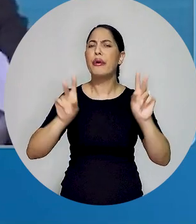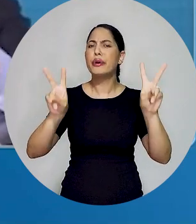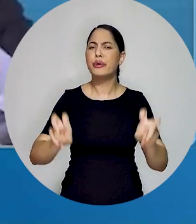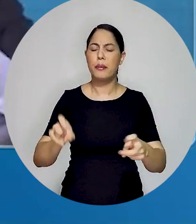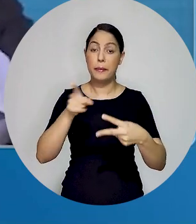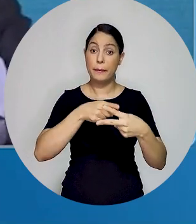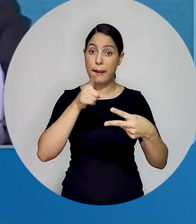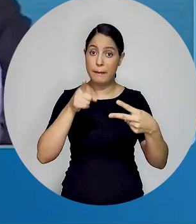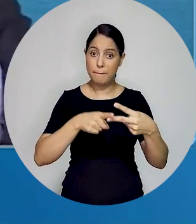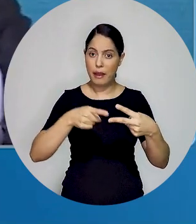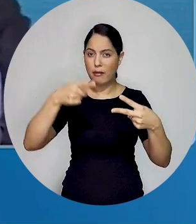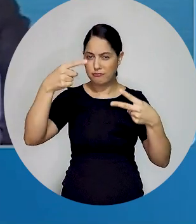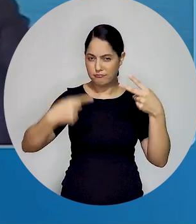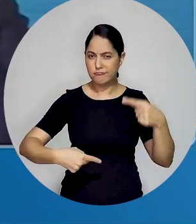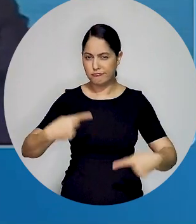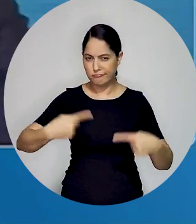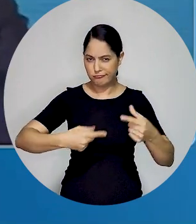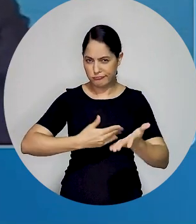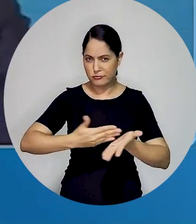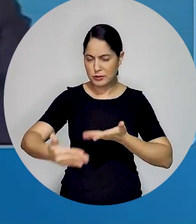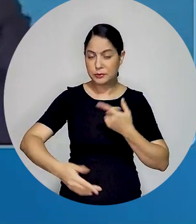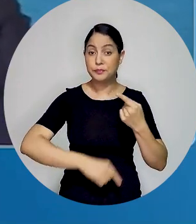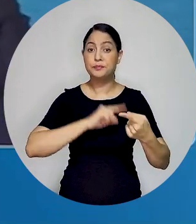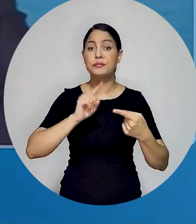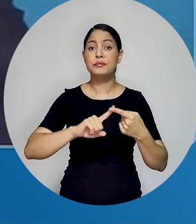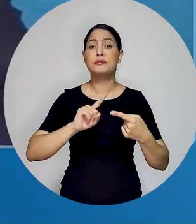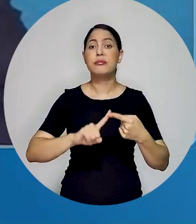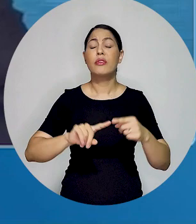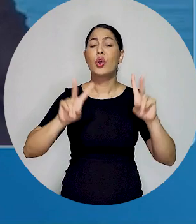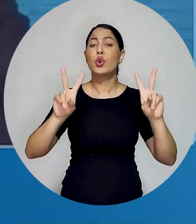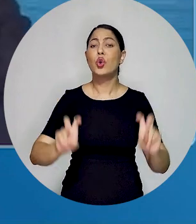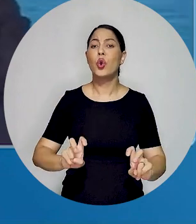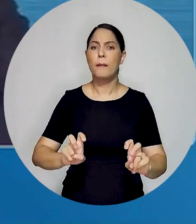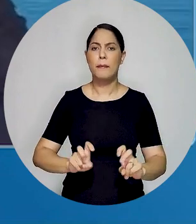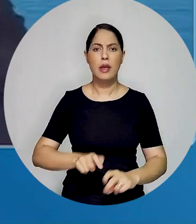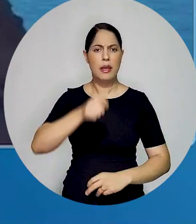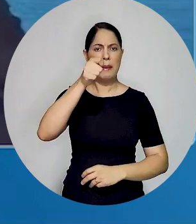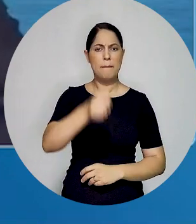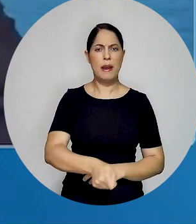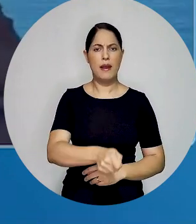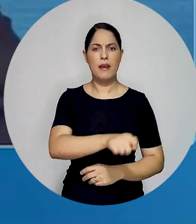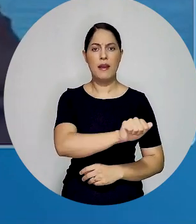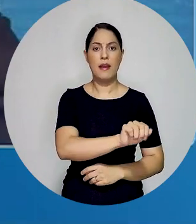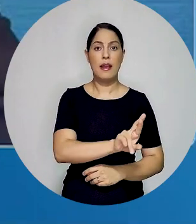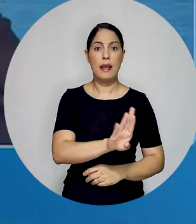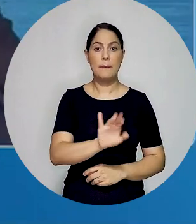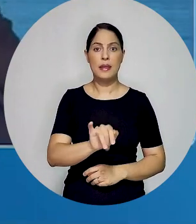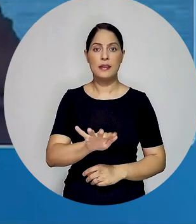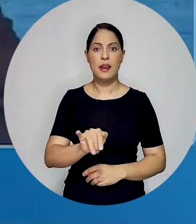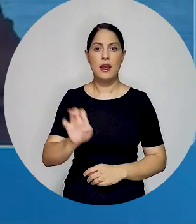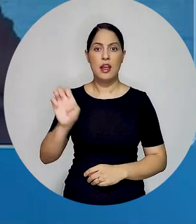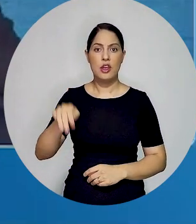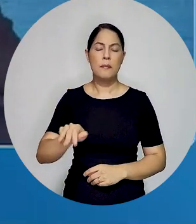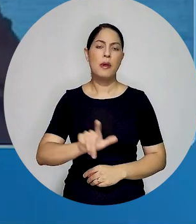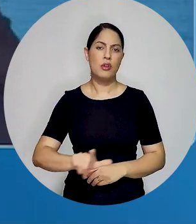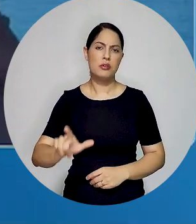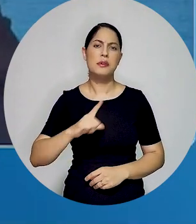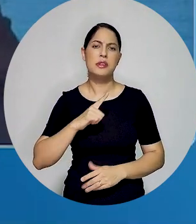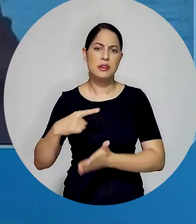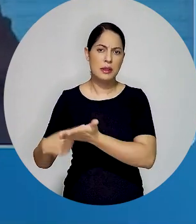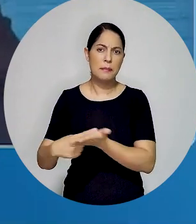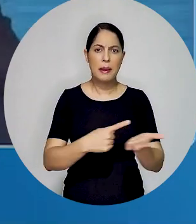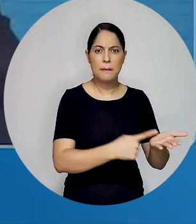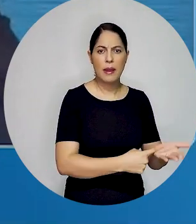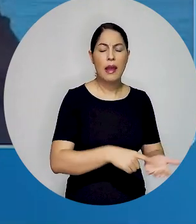2 pontos para início do nosso debate. O primeiro, a arbitragem, assim como